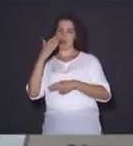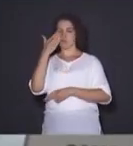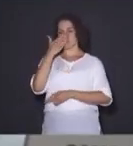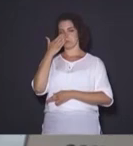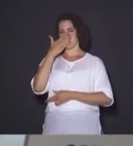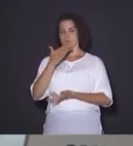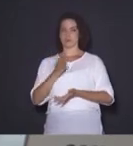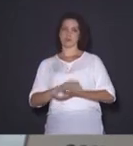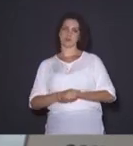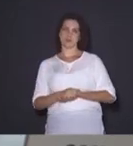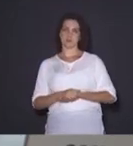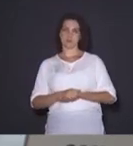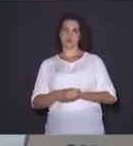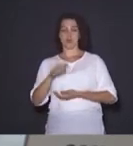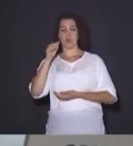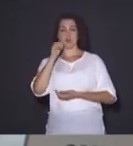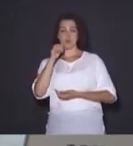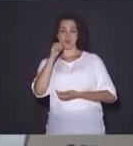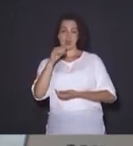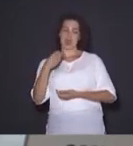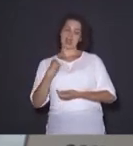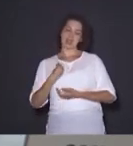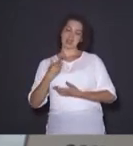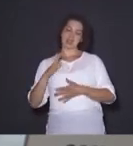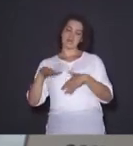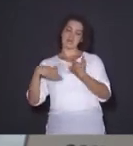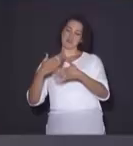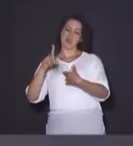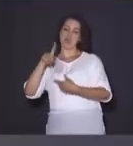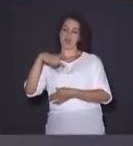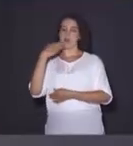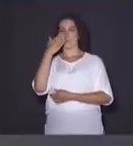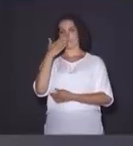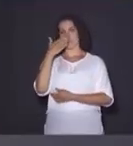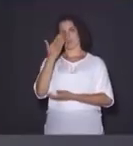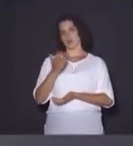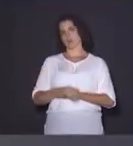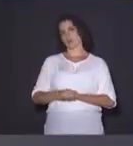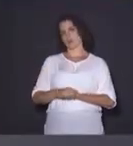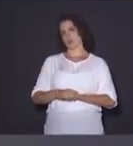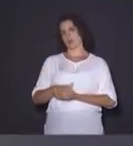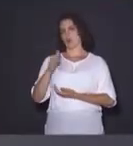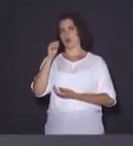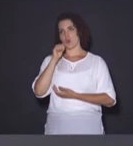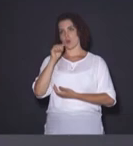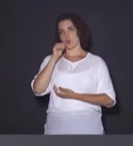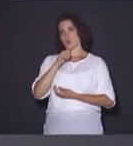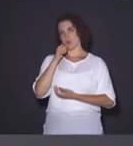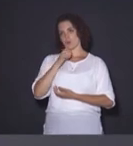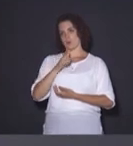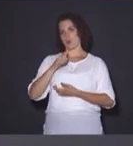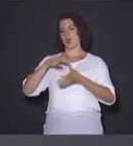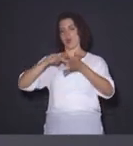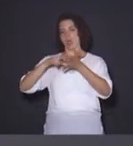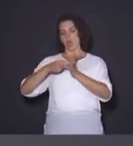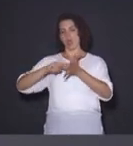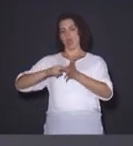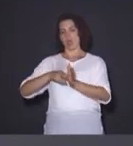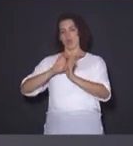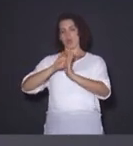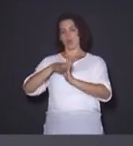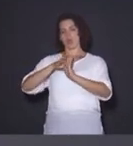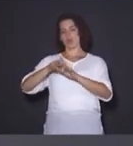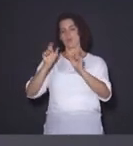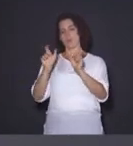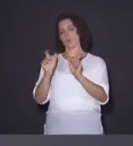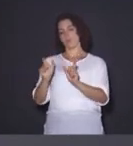alcoviteira mulher da vida meretriz mulher de uma nota prostituta mulher soldada mulher